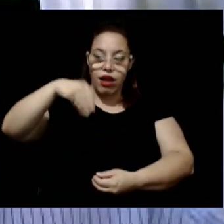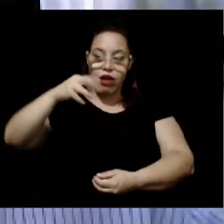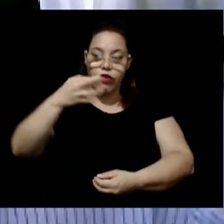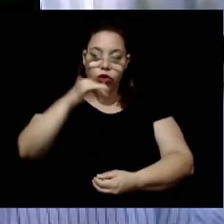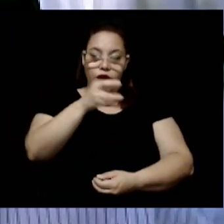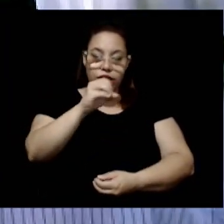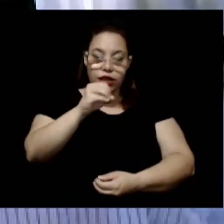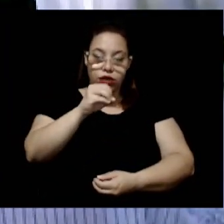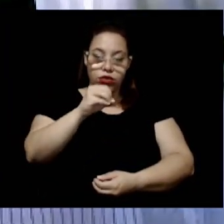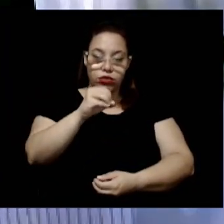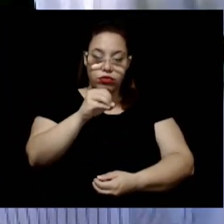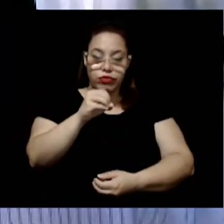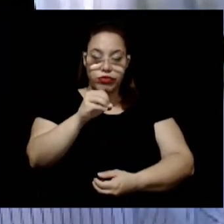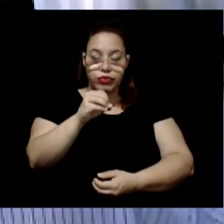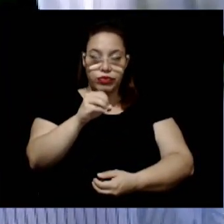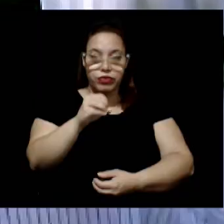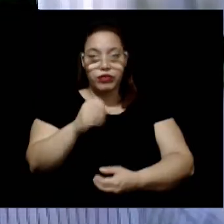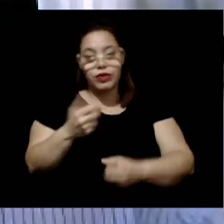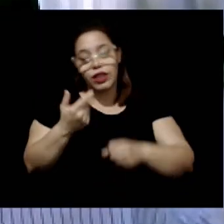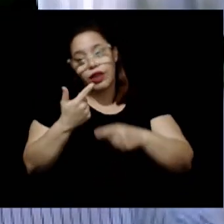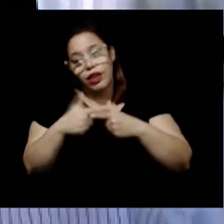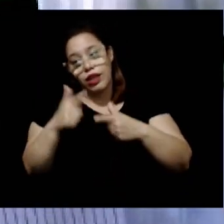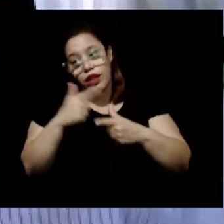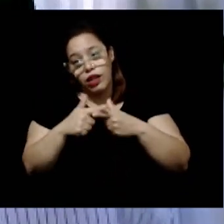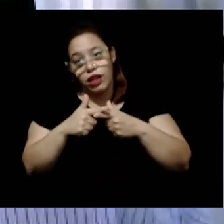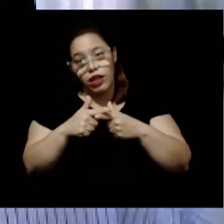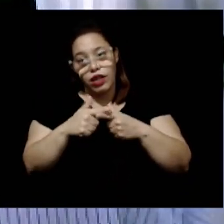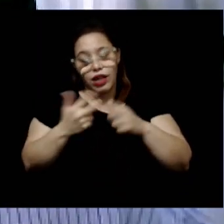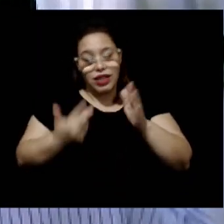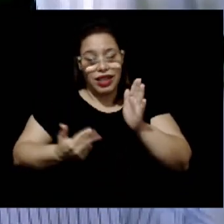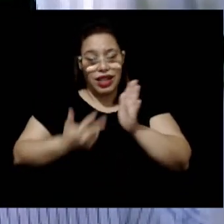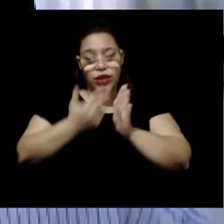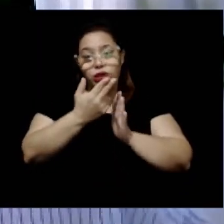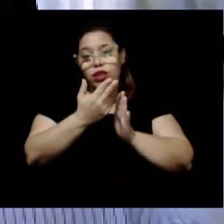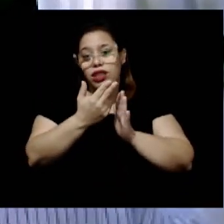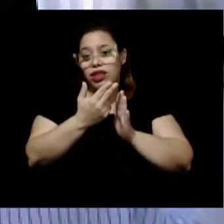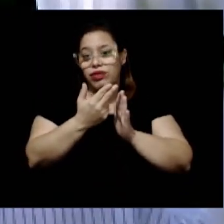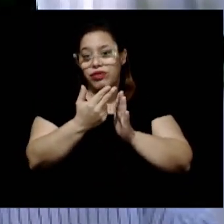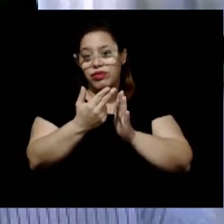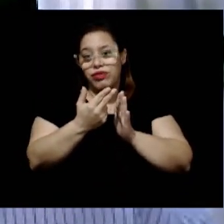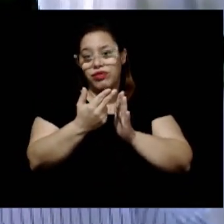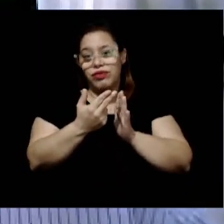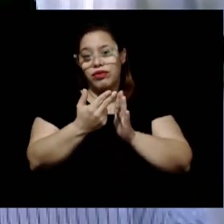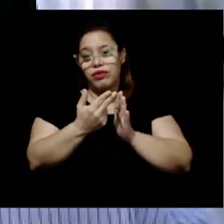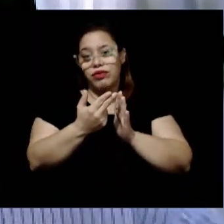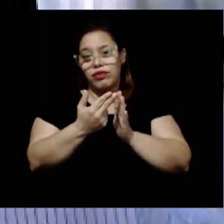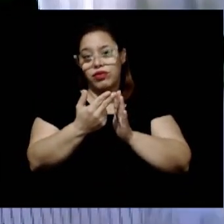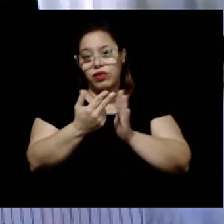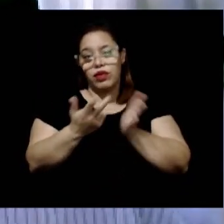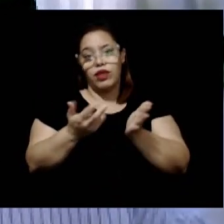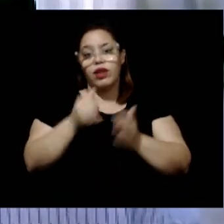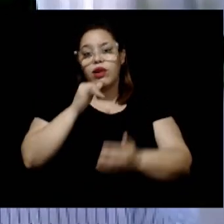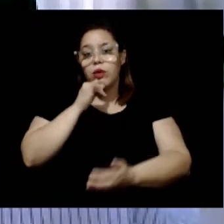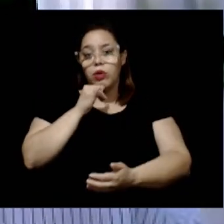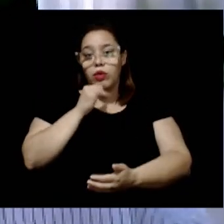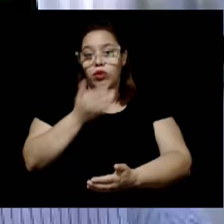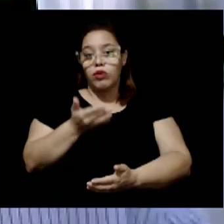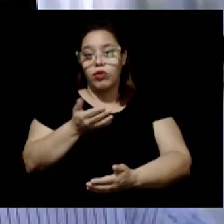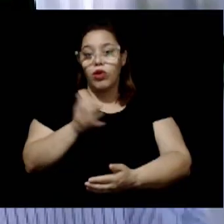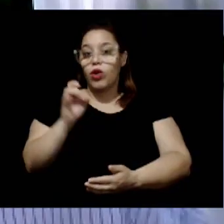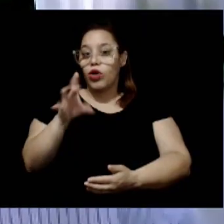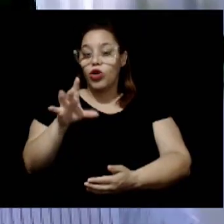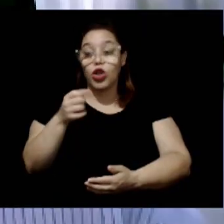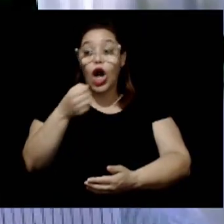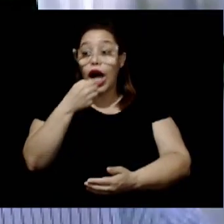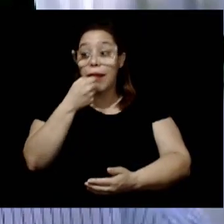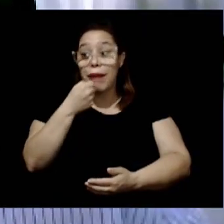com o problema, e até procedimentos cirúrgicos, quando tem instabilidade, por exemplo, né? Então, não é só remédio, né? Na